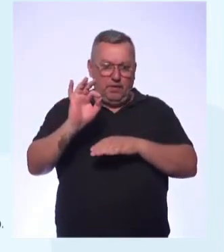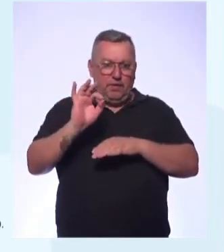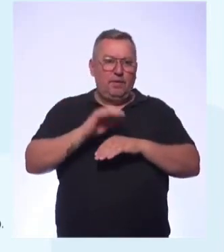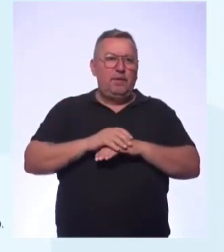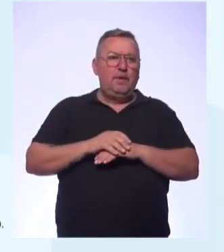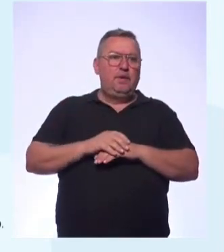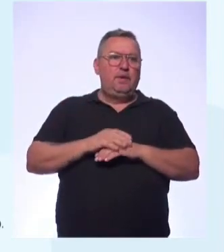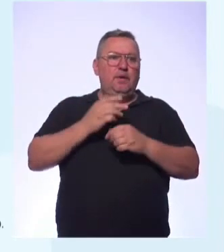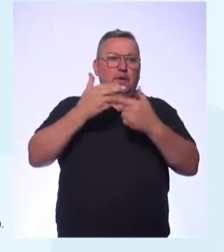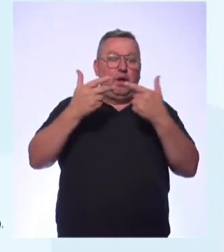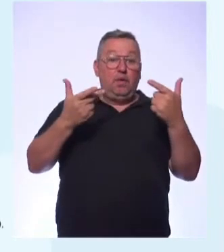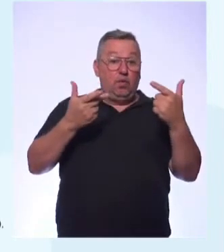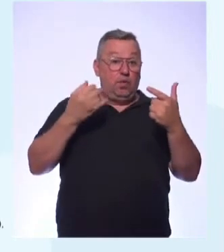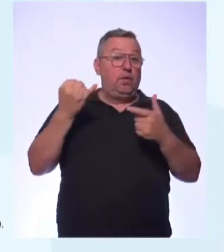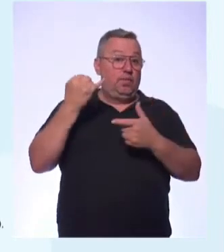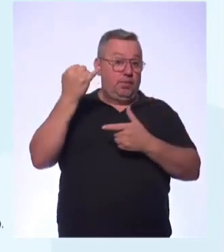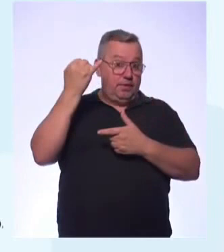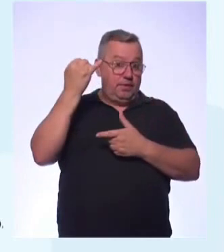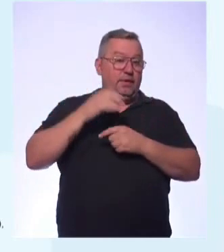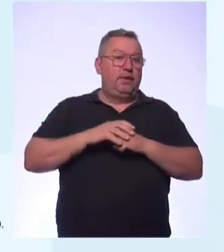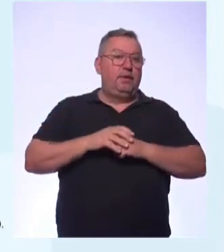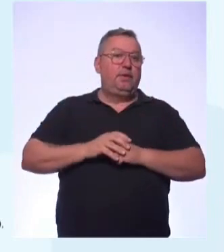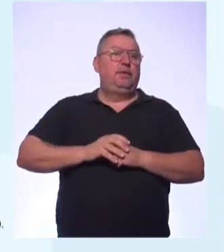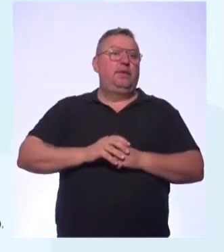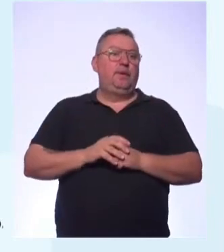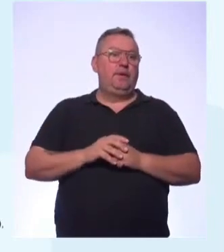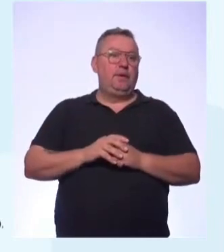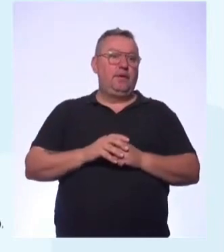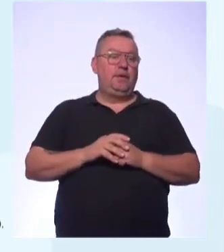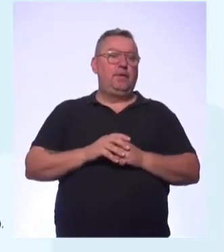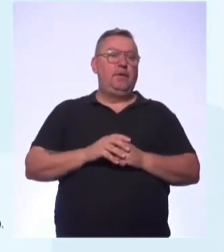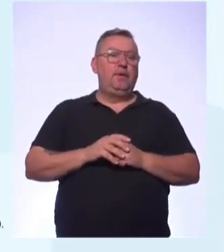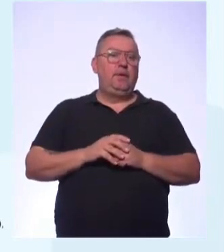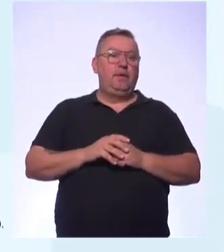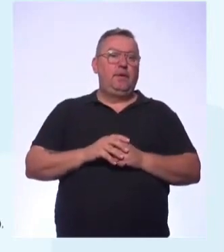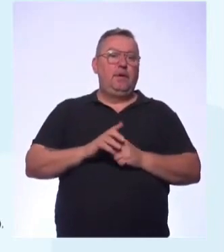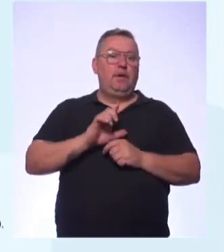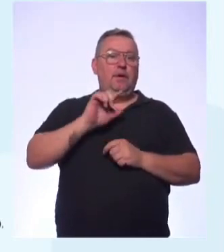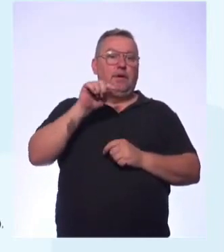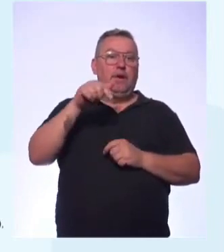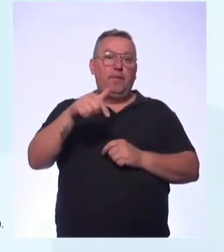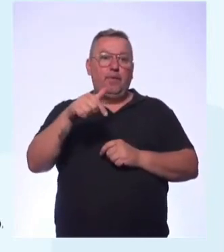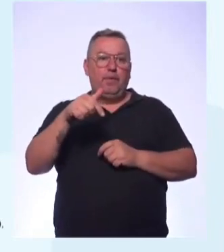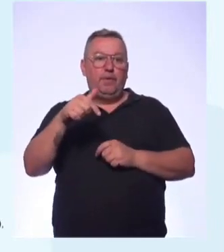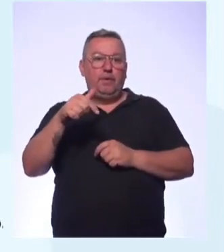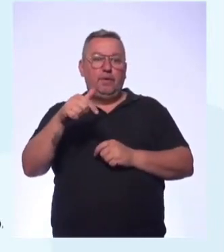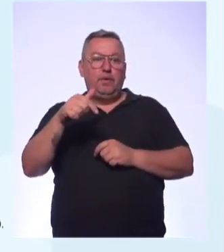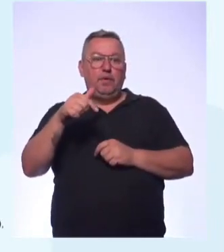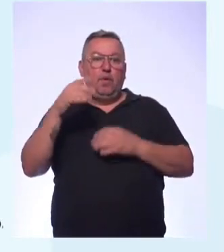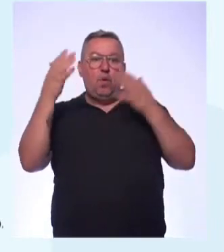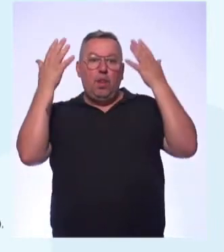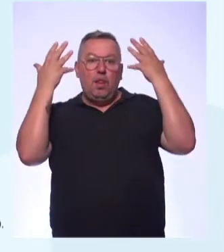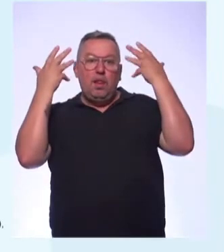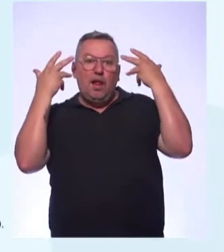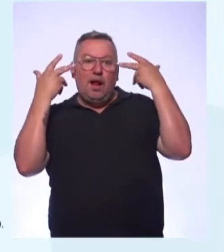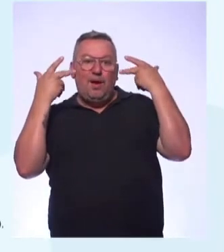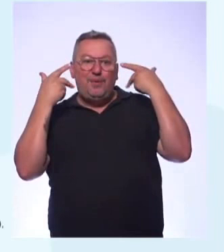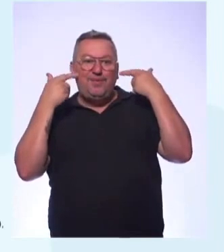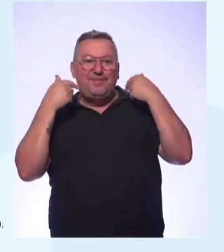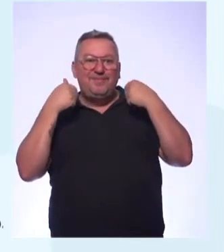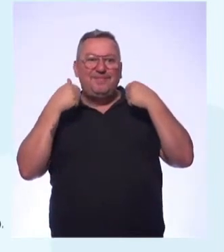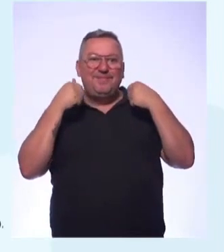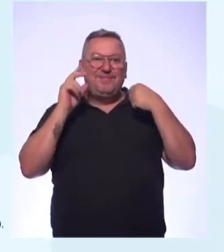As cores importam e muito. Bem colorida, né? Bem colorida, exatamente. Aí, olha lá a outra imagem do leãozinho. O